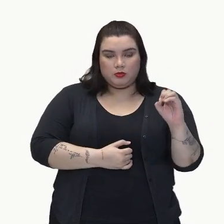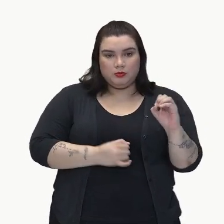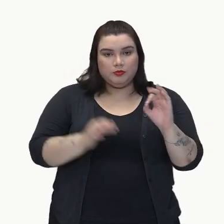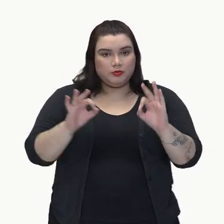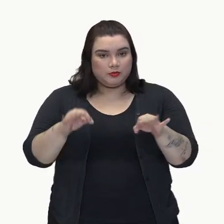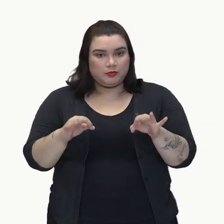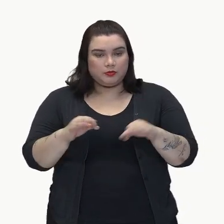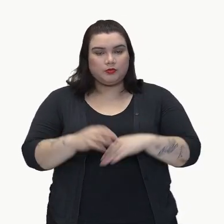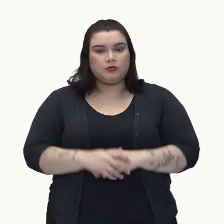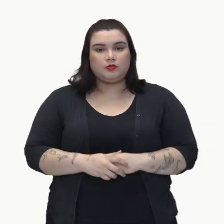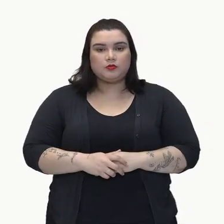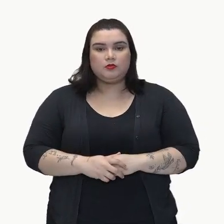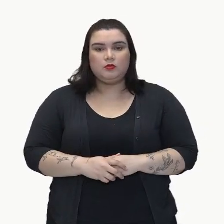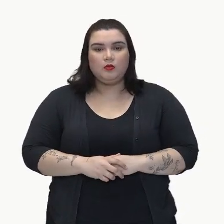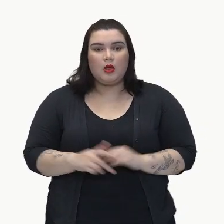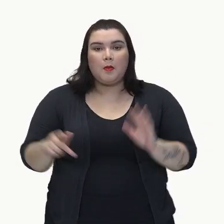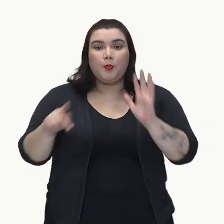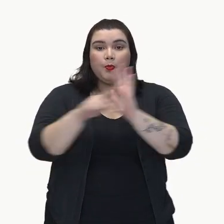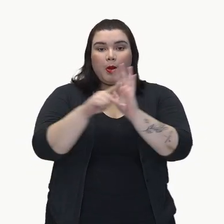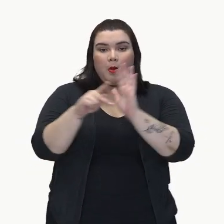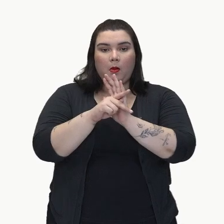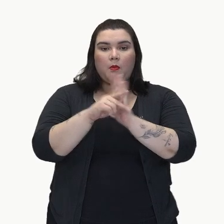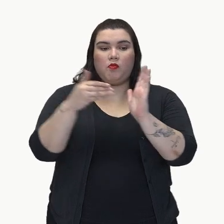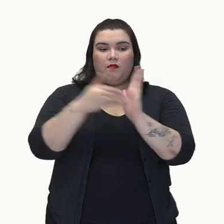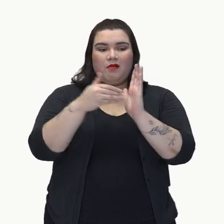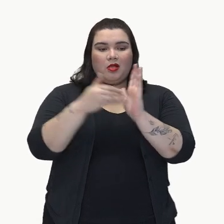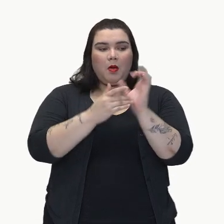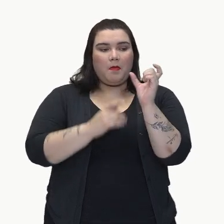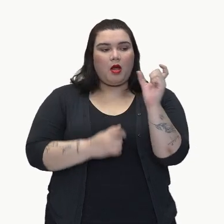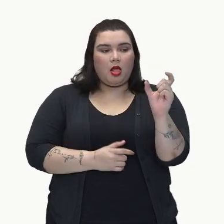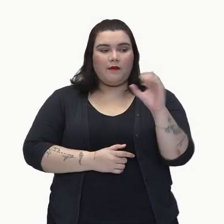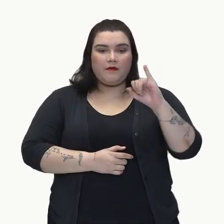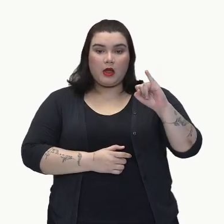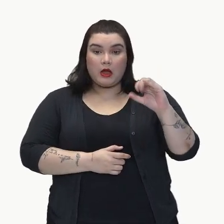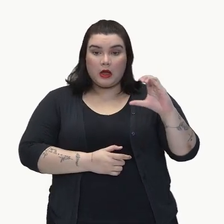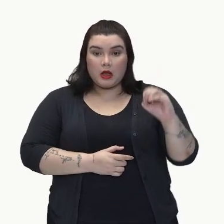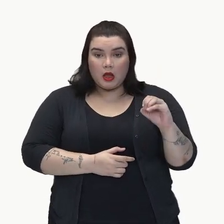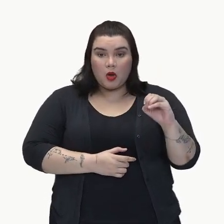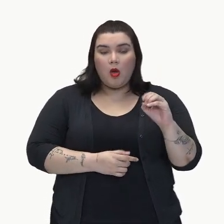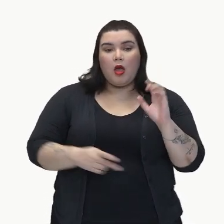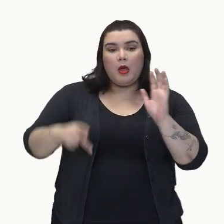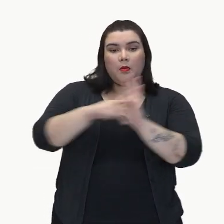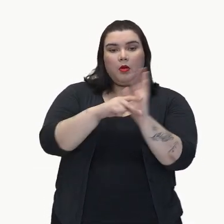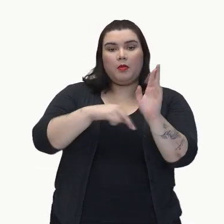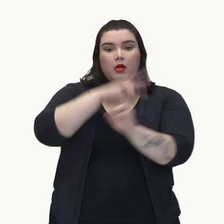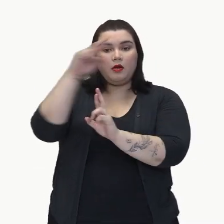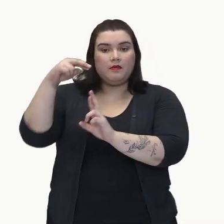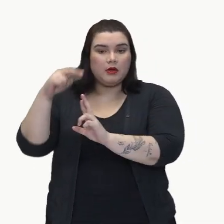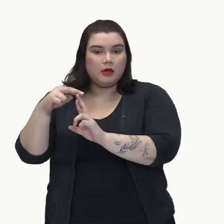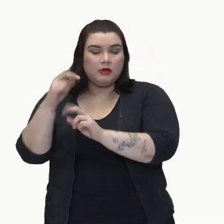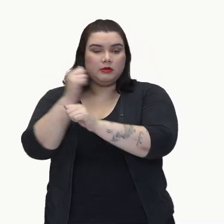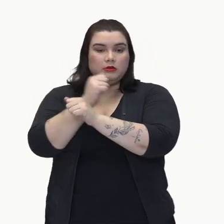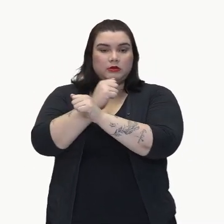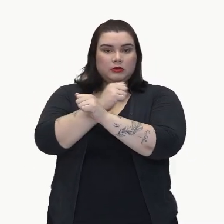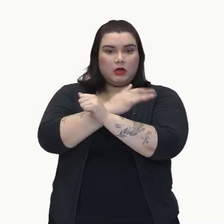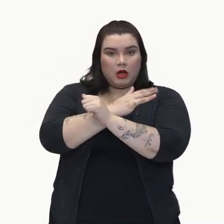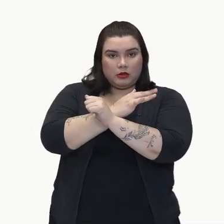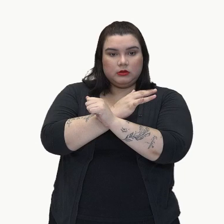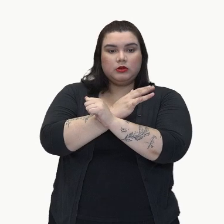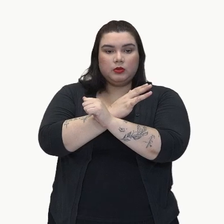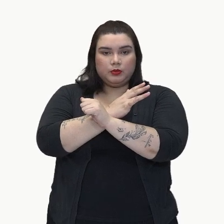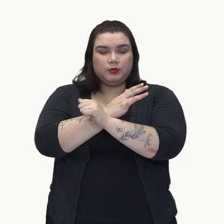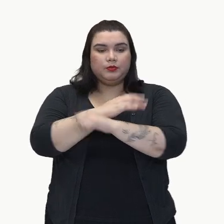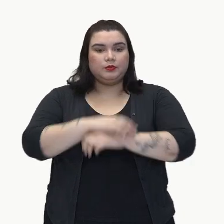terminação dos ácidos carboxílicos. Observem isso aqui, ó. Tem quantos carbonos aqui? Tem